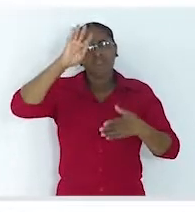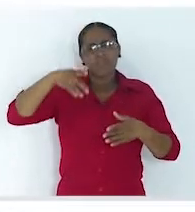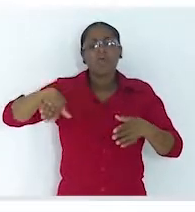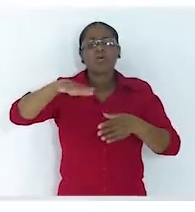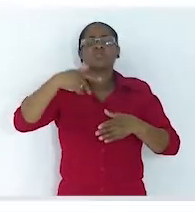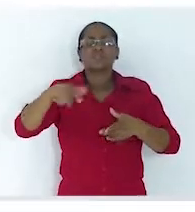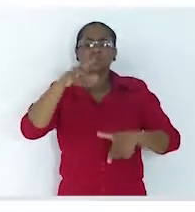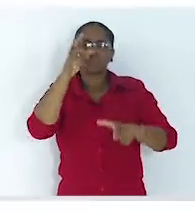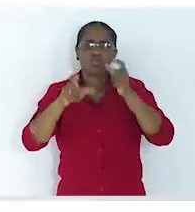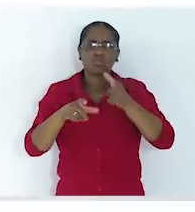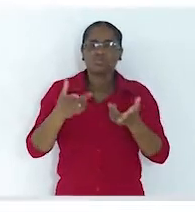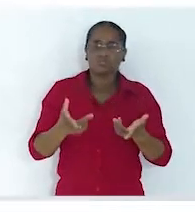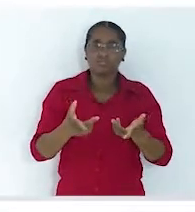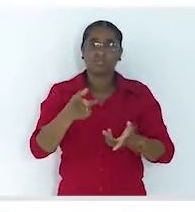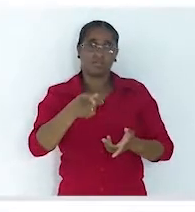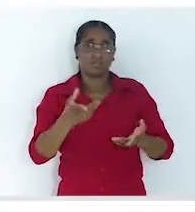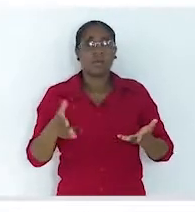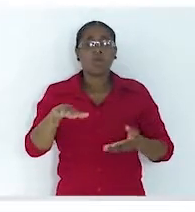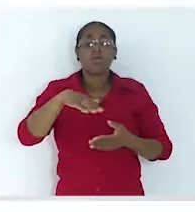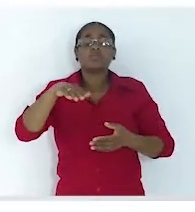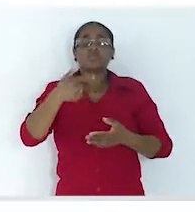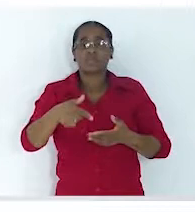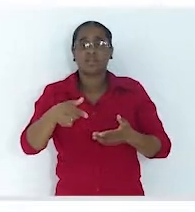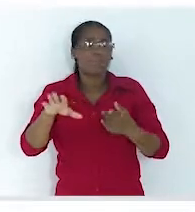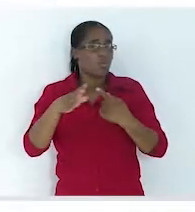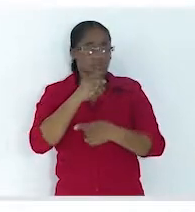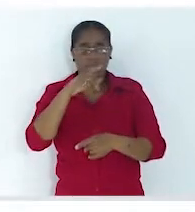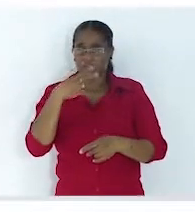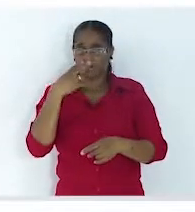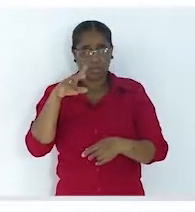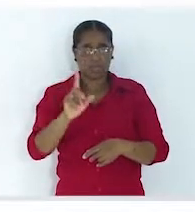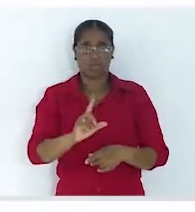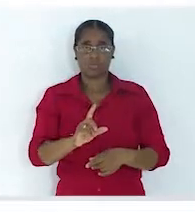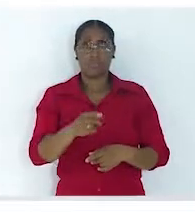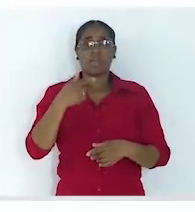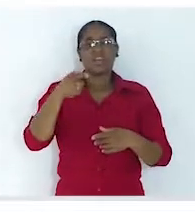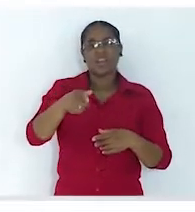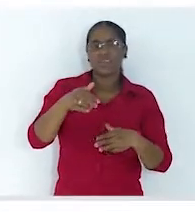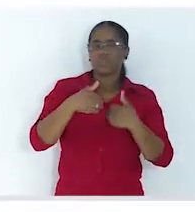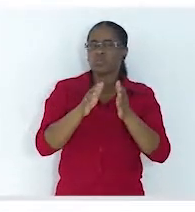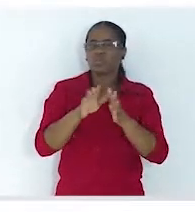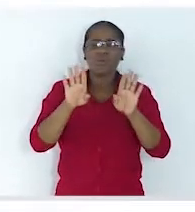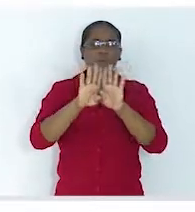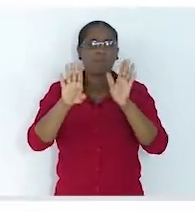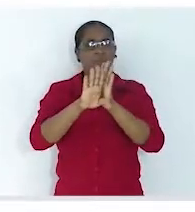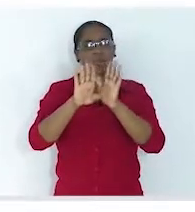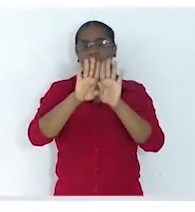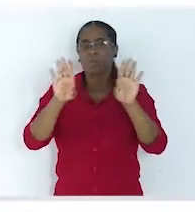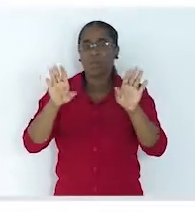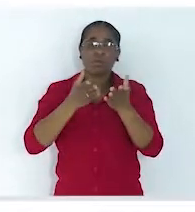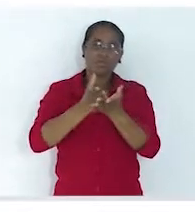tal, ou personagem é isso, aquilo. Não consegues. E ali tu tens muita porta aberta para continuares a